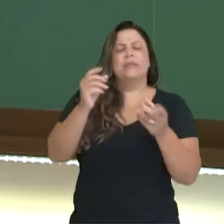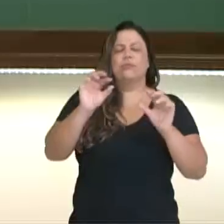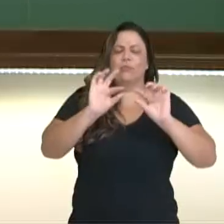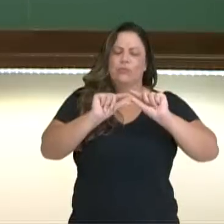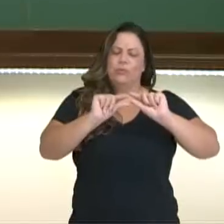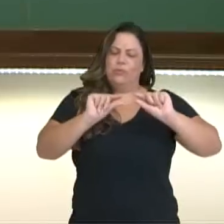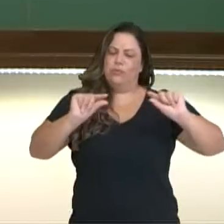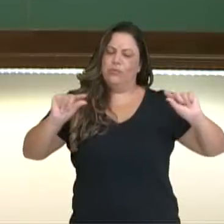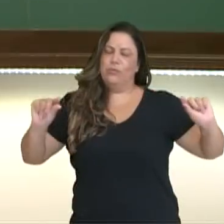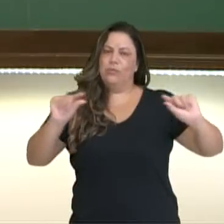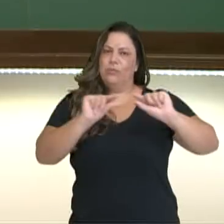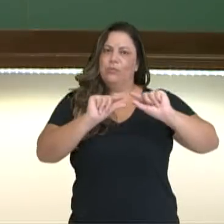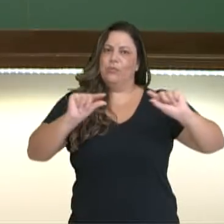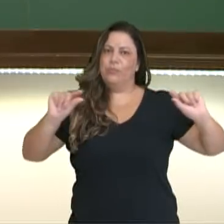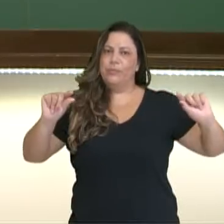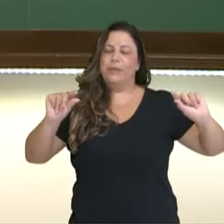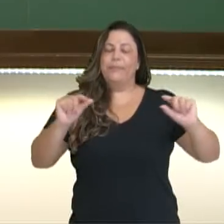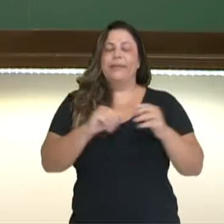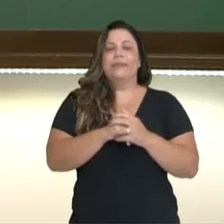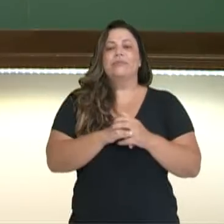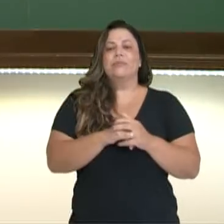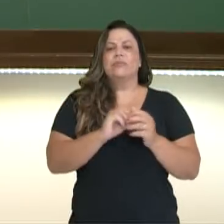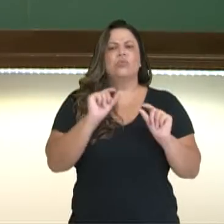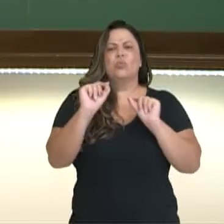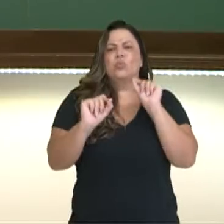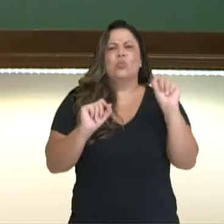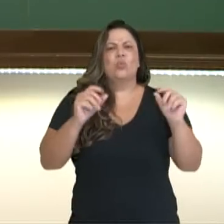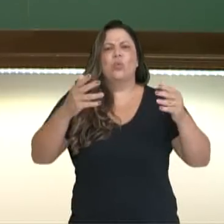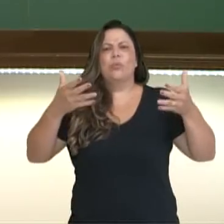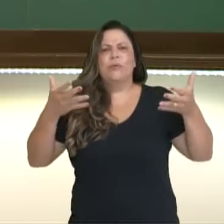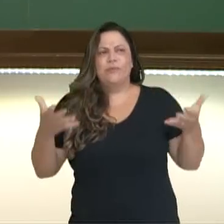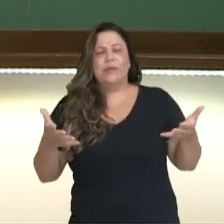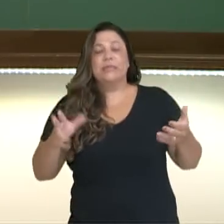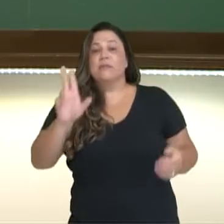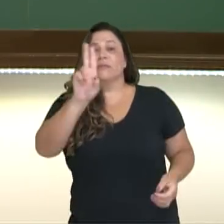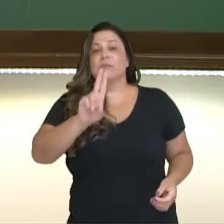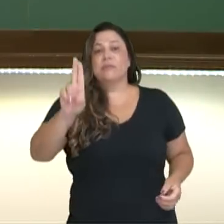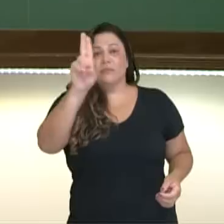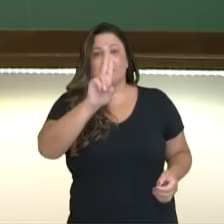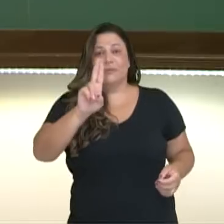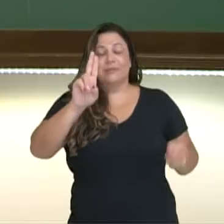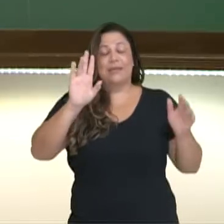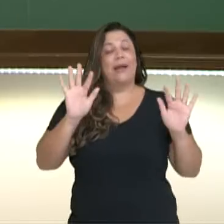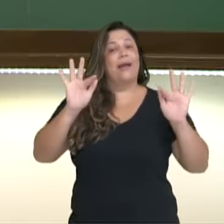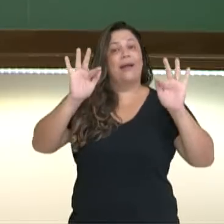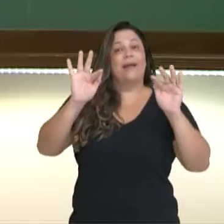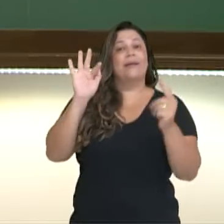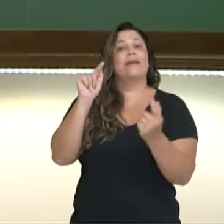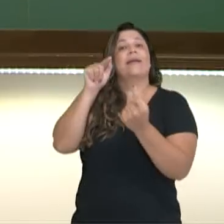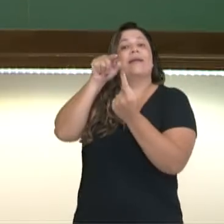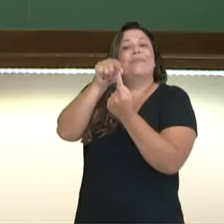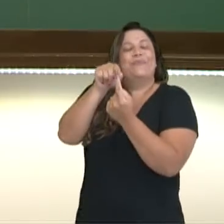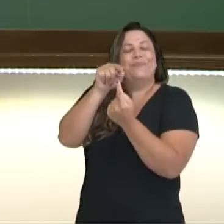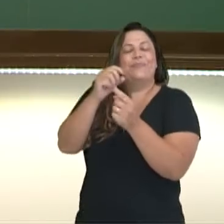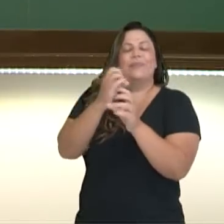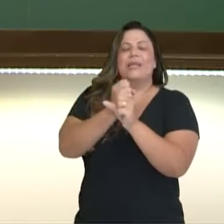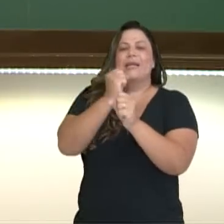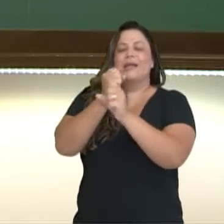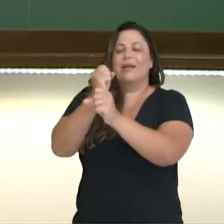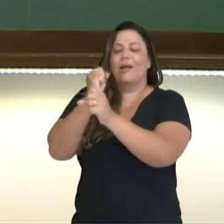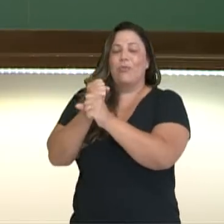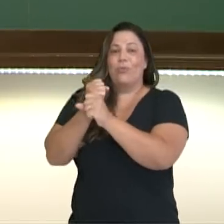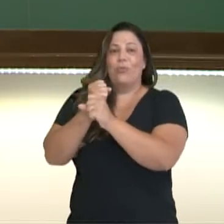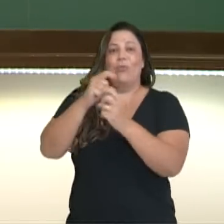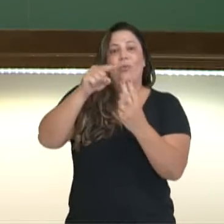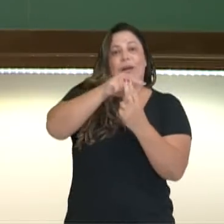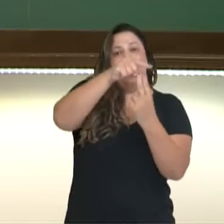comprimento dessa circunferência, nós vamos usar a definição de como a gente calcula o valor de